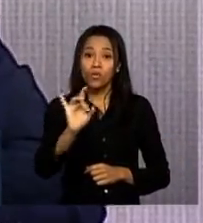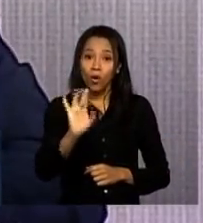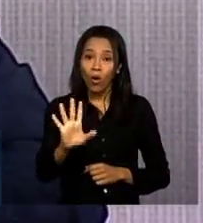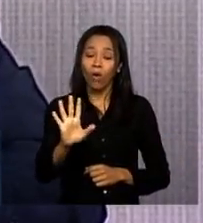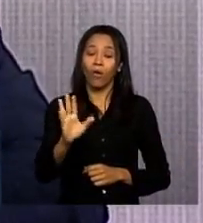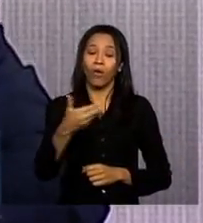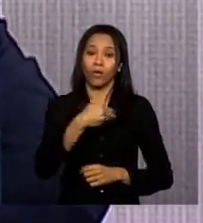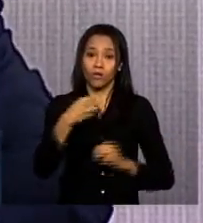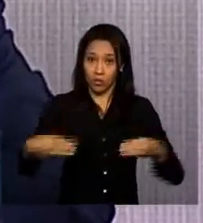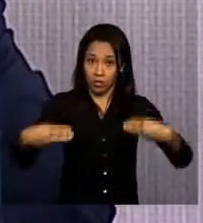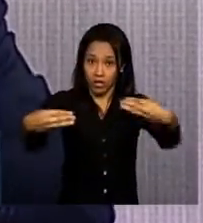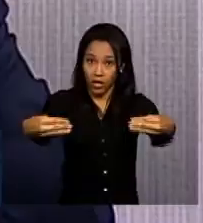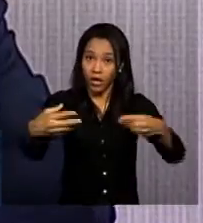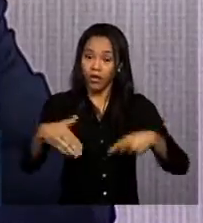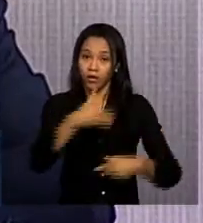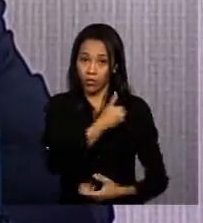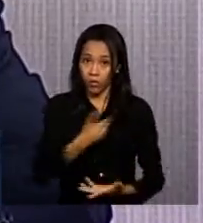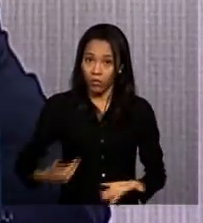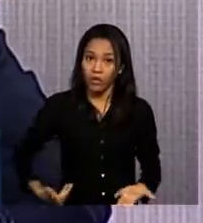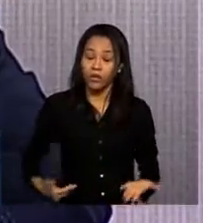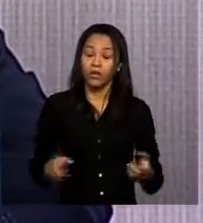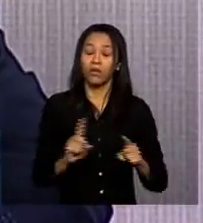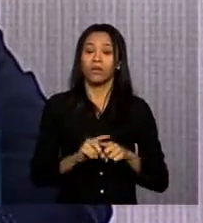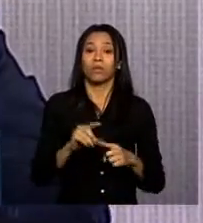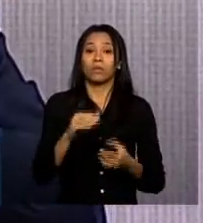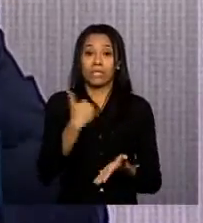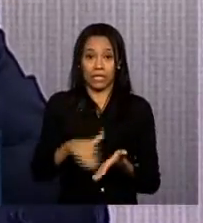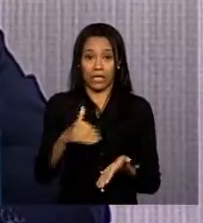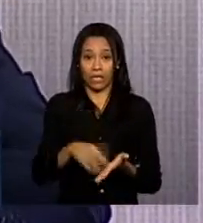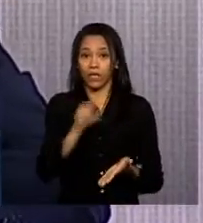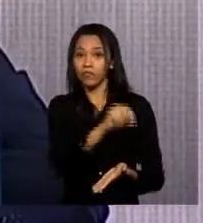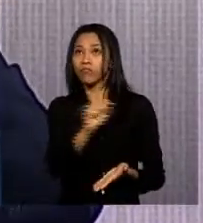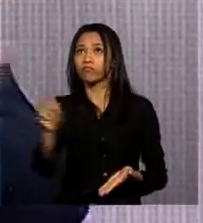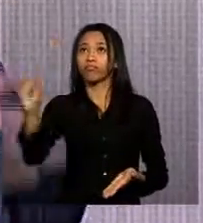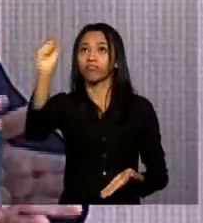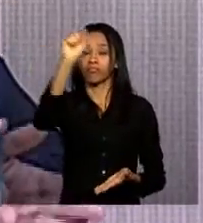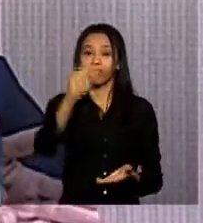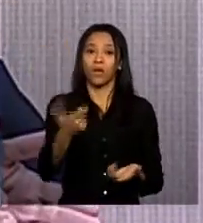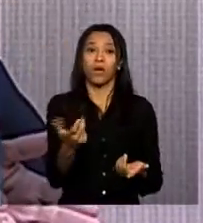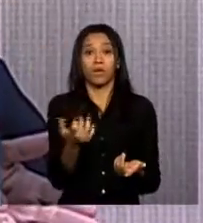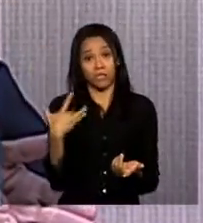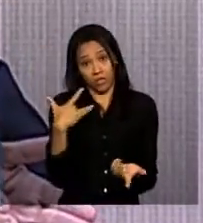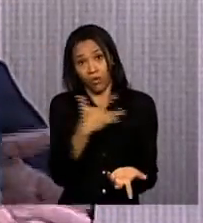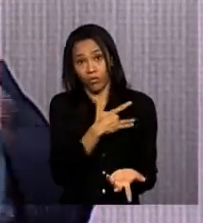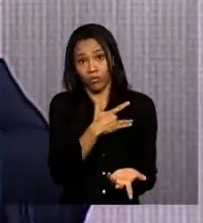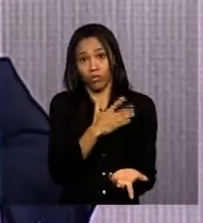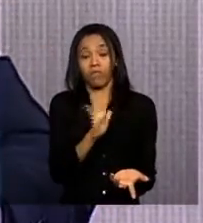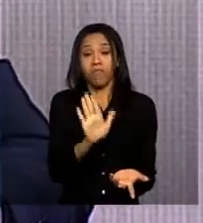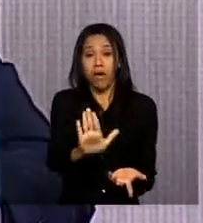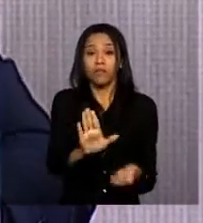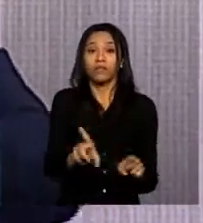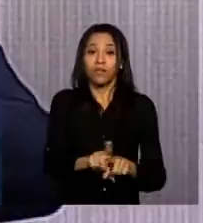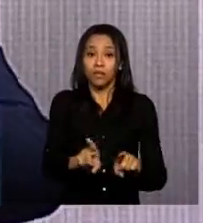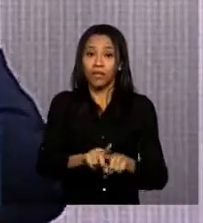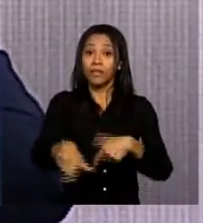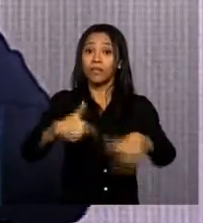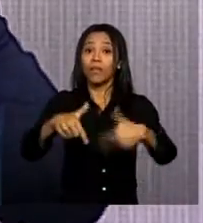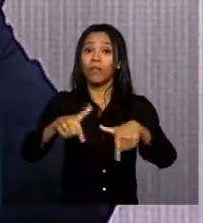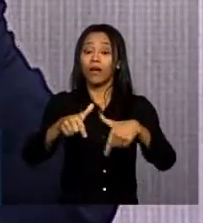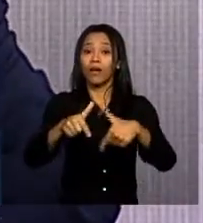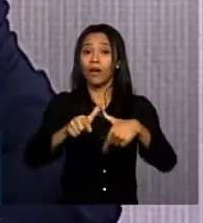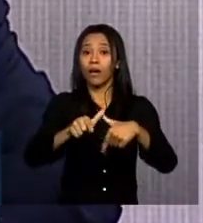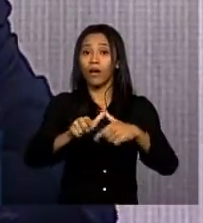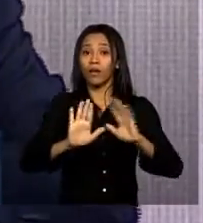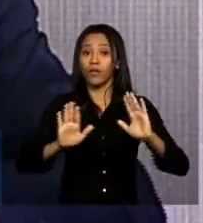dos ministérios envolvidos, das secretarias estaduais, das secretarias municipais, não só de saúde, mas que lidam com direitos humanos, que